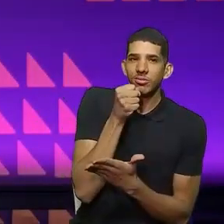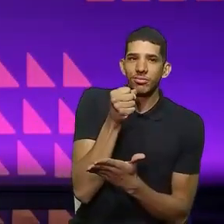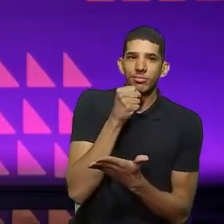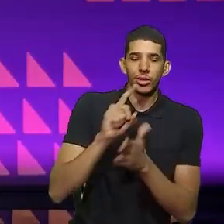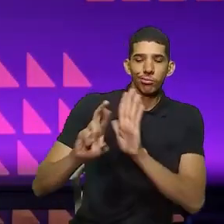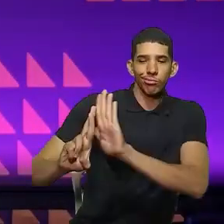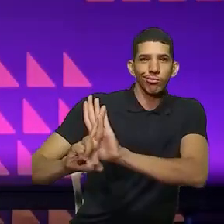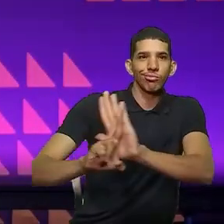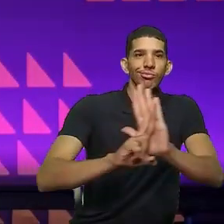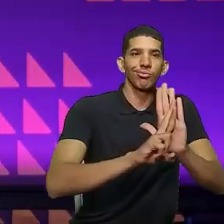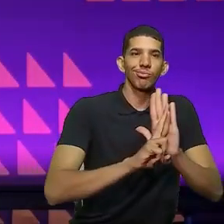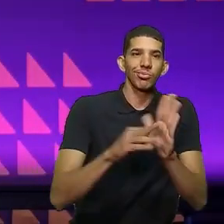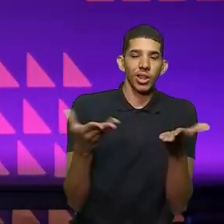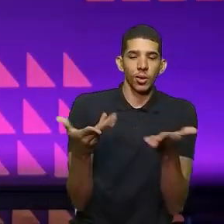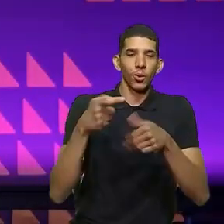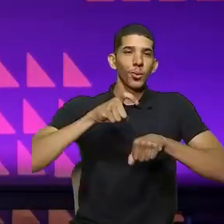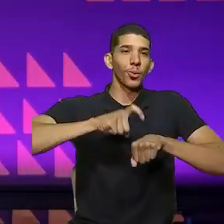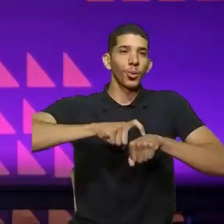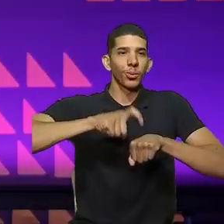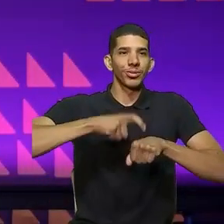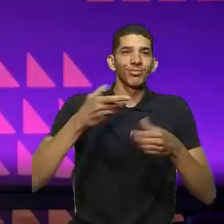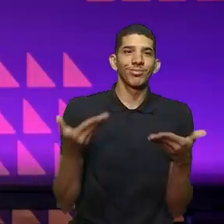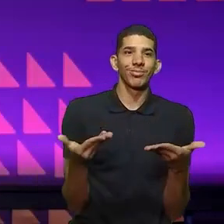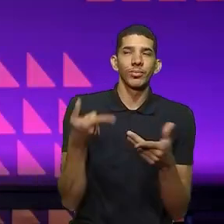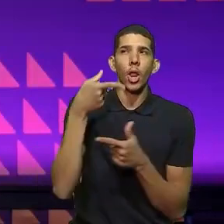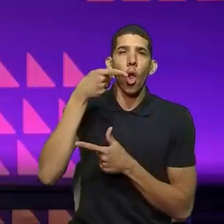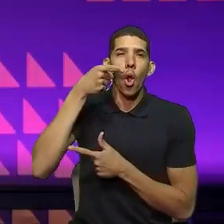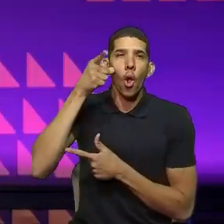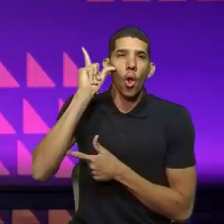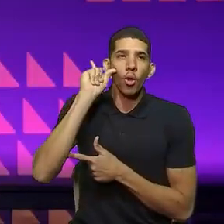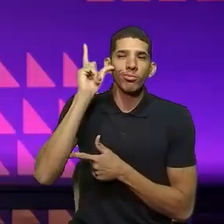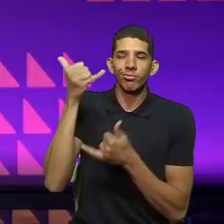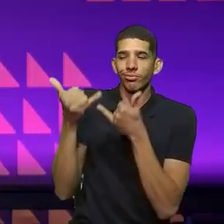rente à cabeça de tom escuro. Ela traja camisa branca com